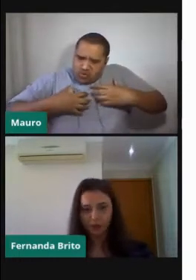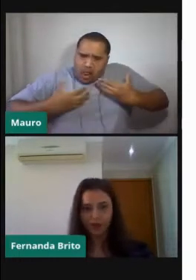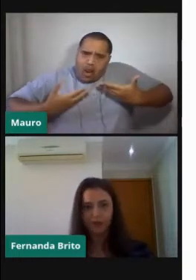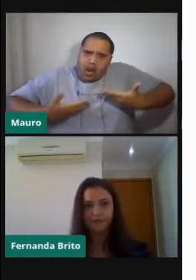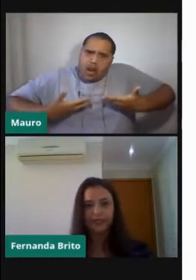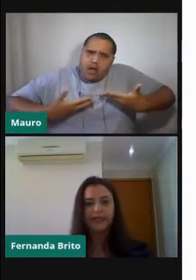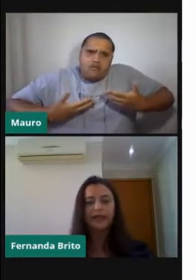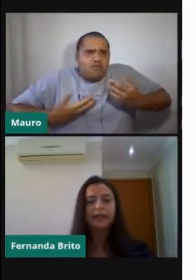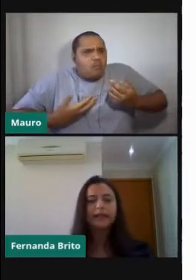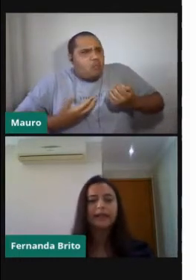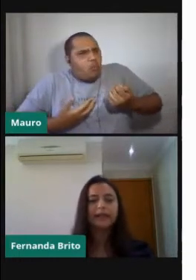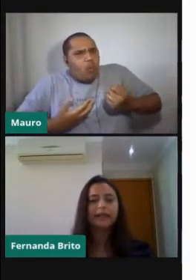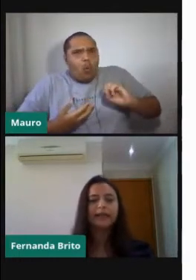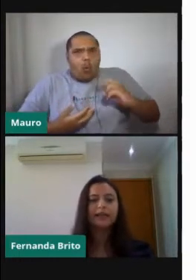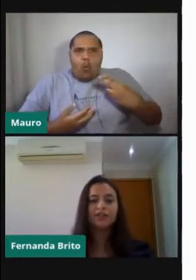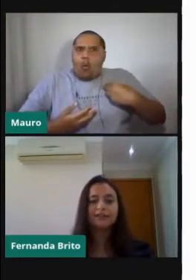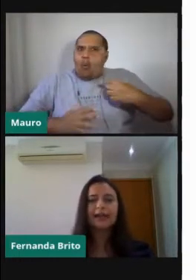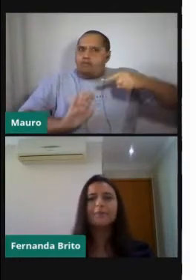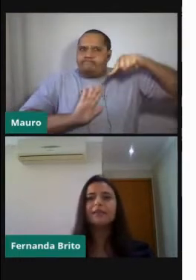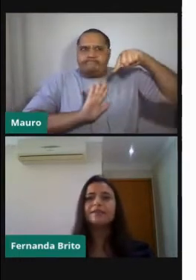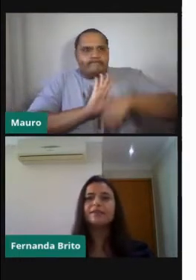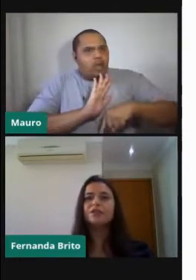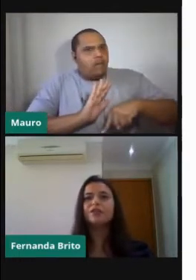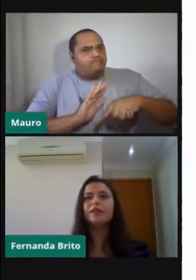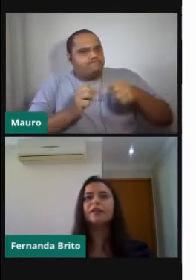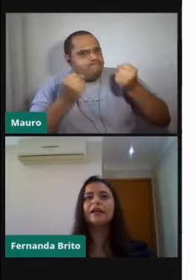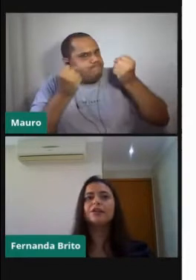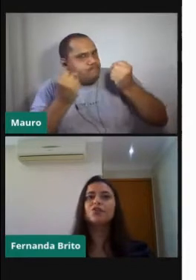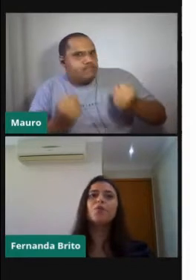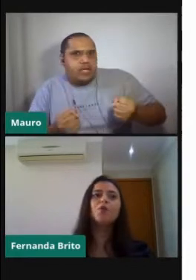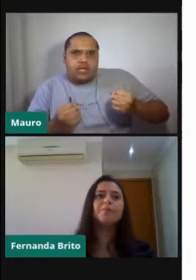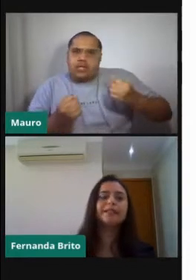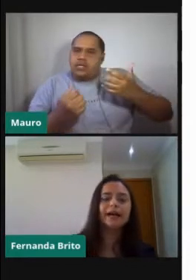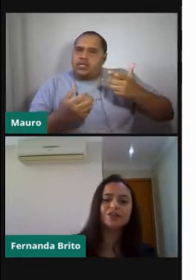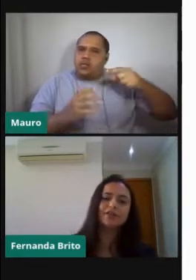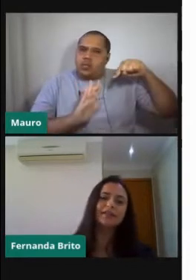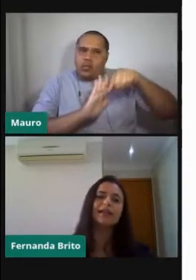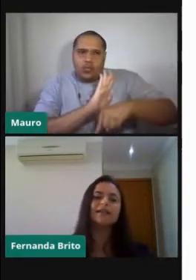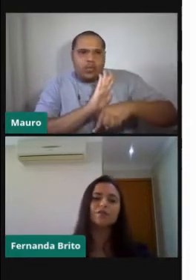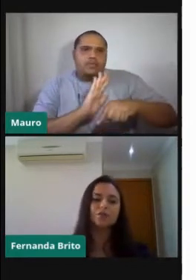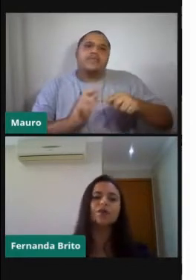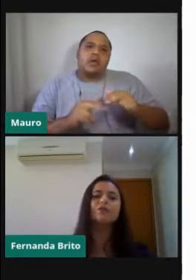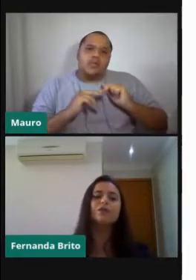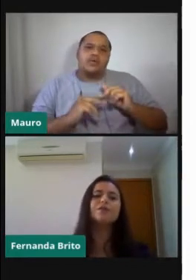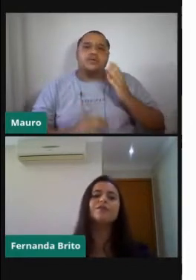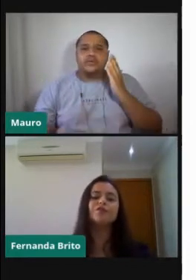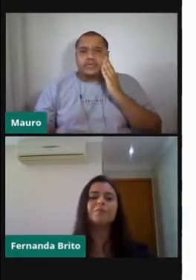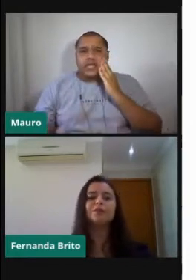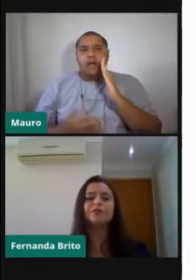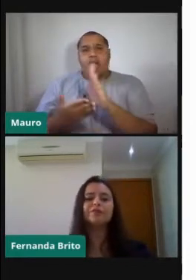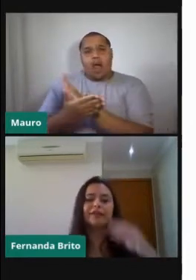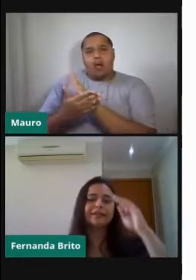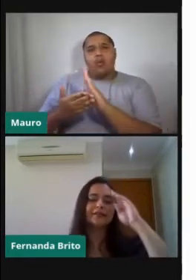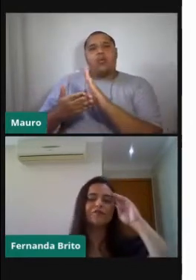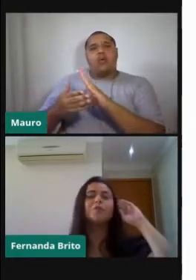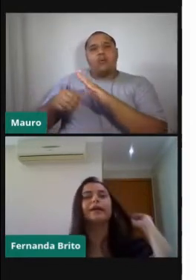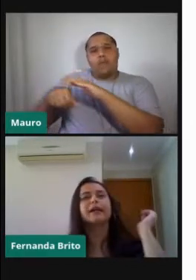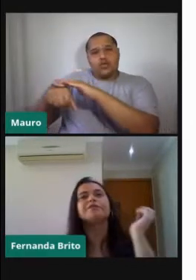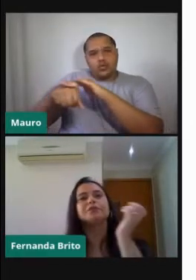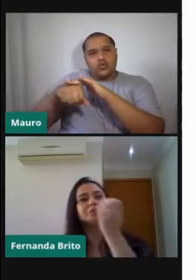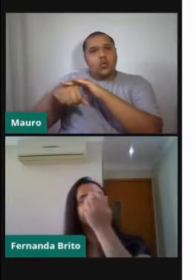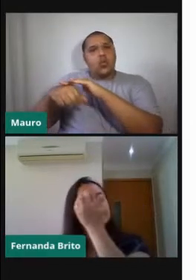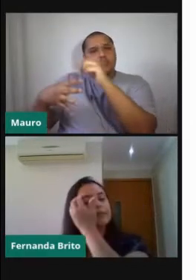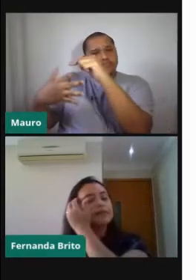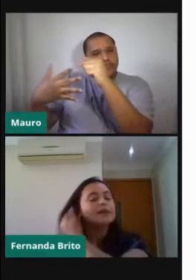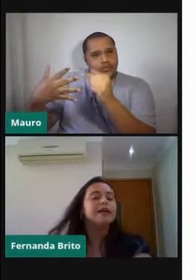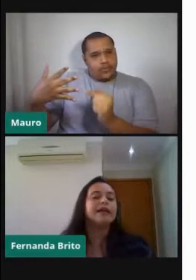essa resposta, né? A gente sabe que existem as comorbidades que se relacionam ao desenvolvimento da forma